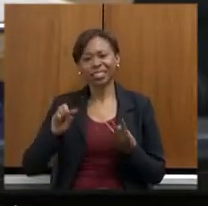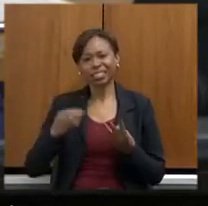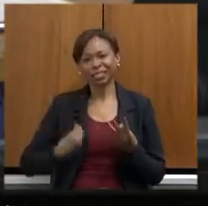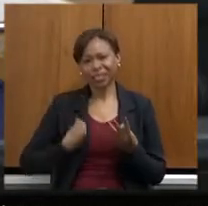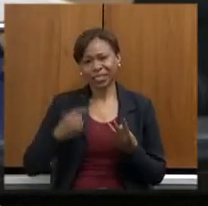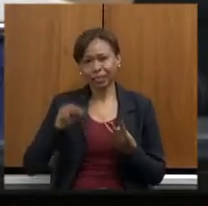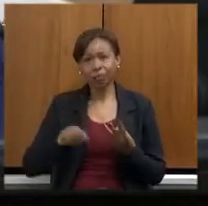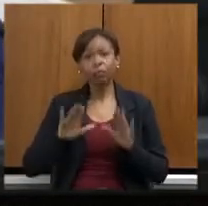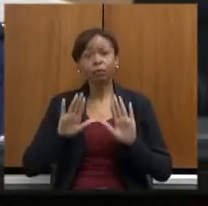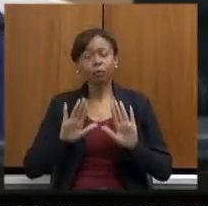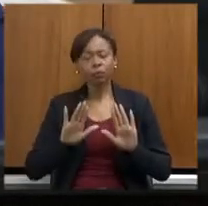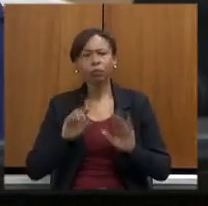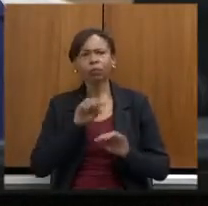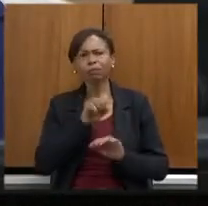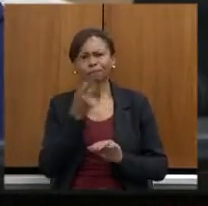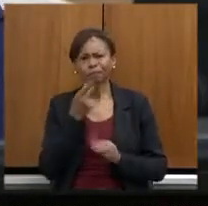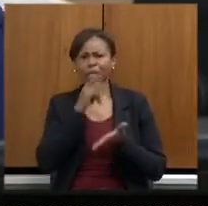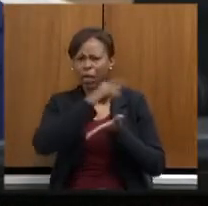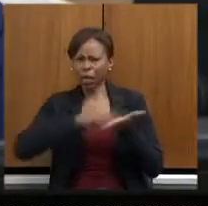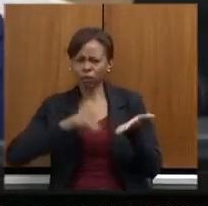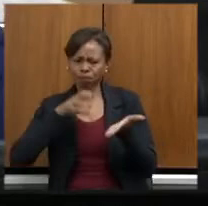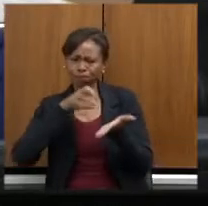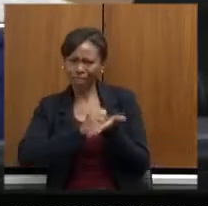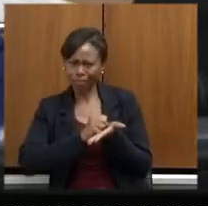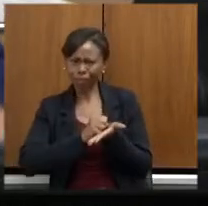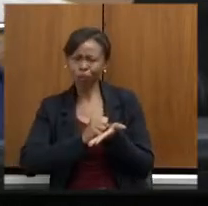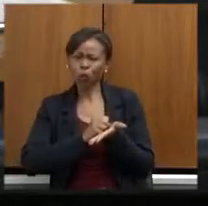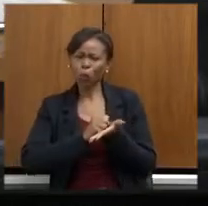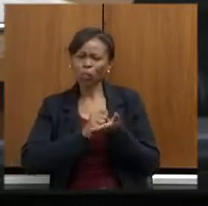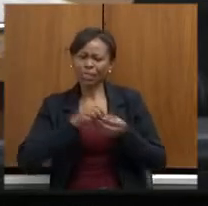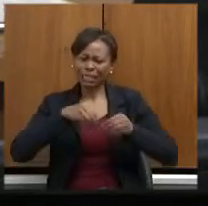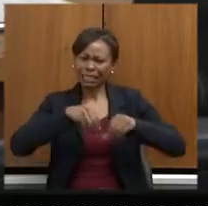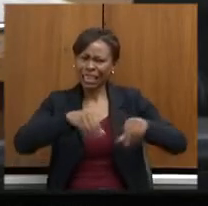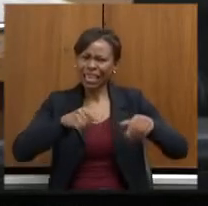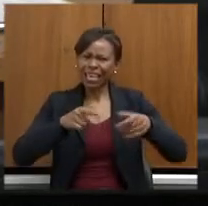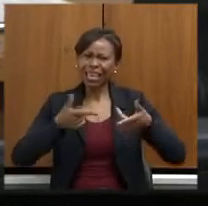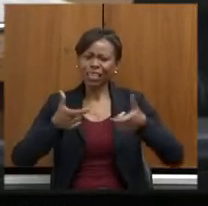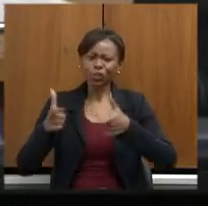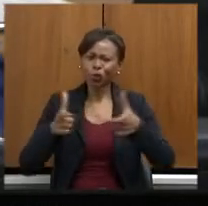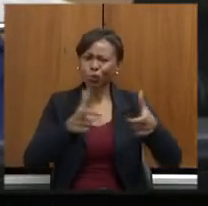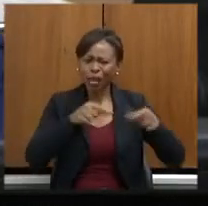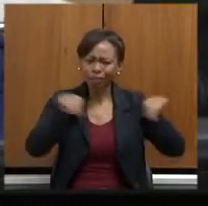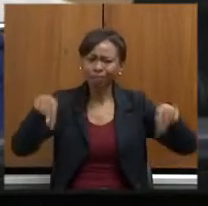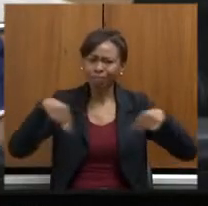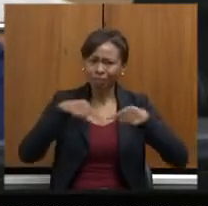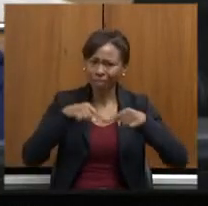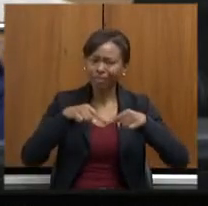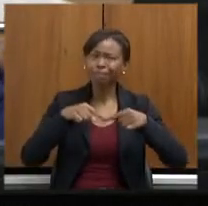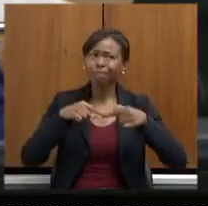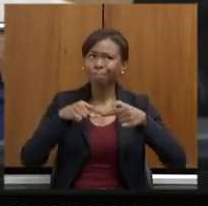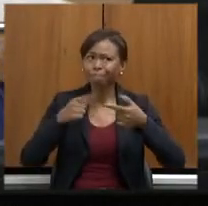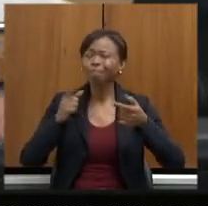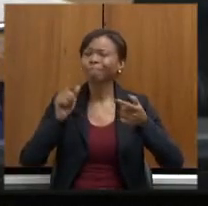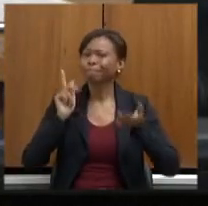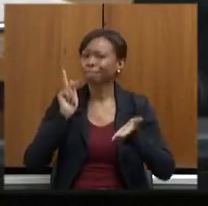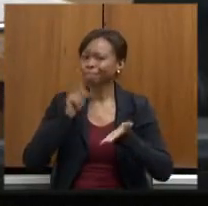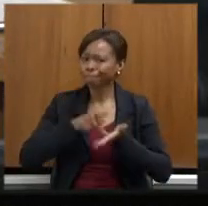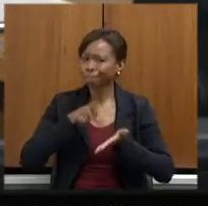a questão da regulação fundiária realmente ela encher os olhos né a gente tem que realmente